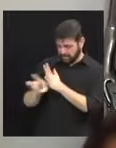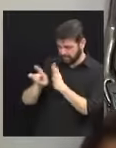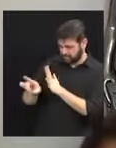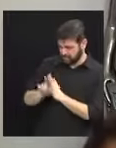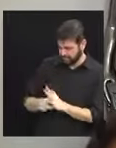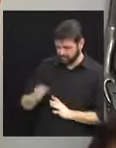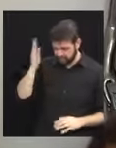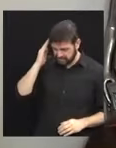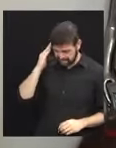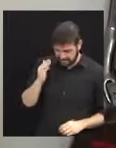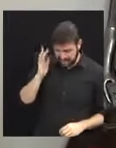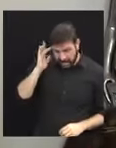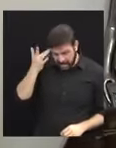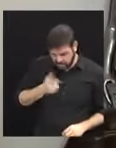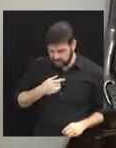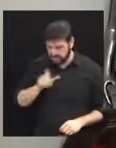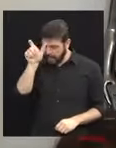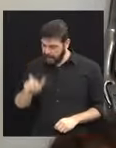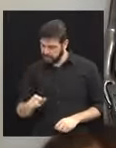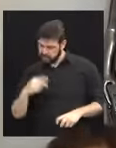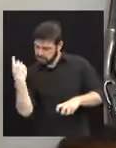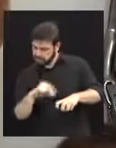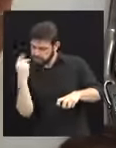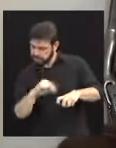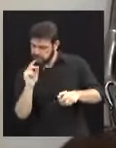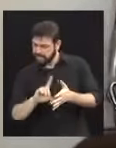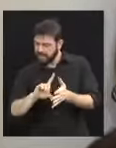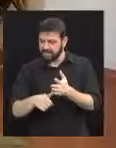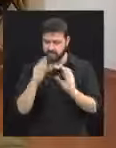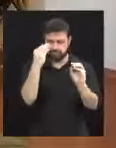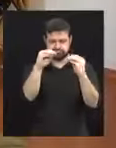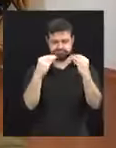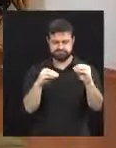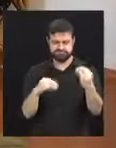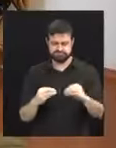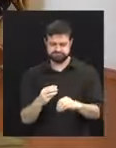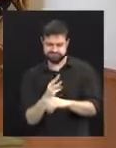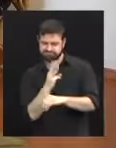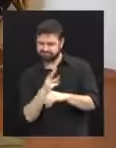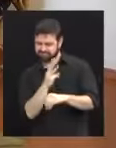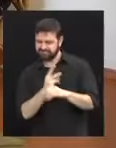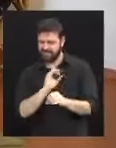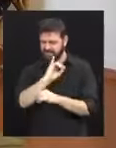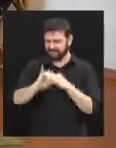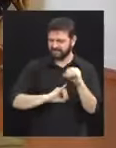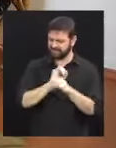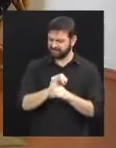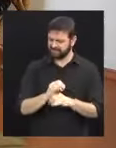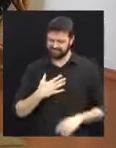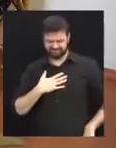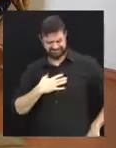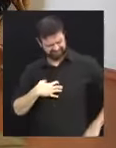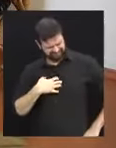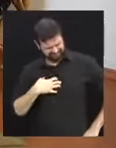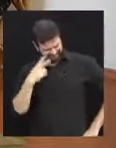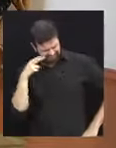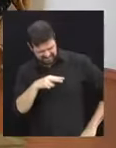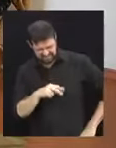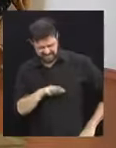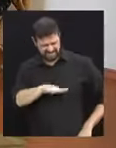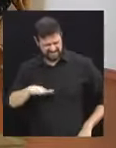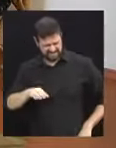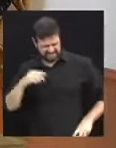pessoa cometa algum ato de maltrato para que de fato ela saia ali em evidência? Então, eu tenho a sensação de que às vezes a gente vê aqueles meninos